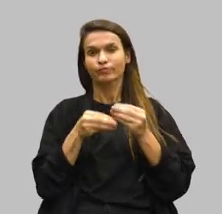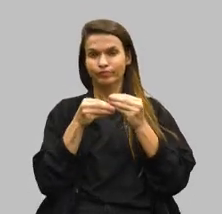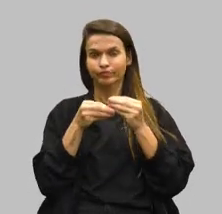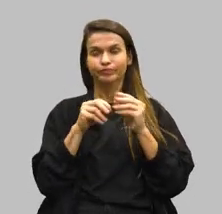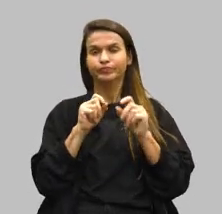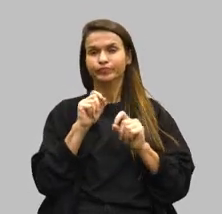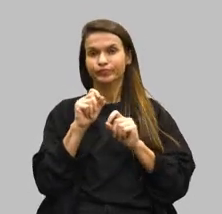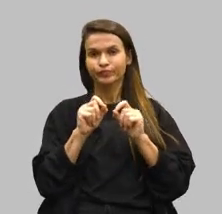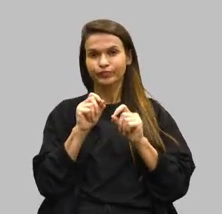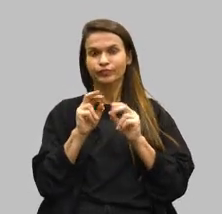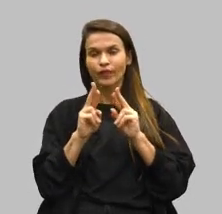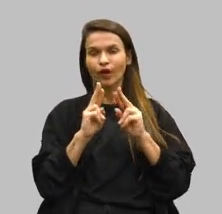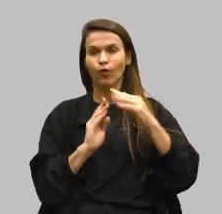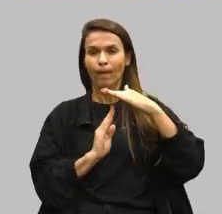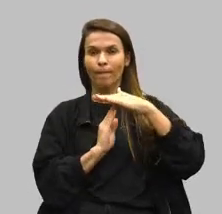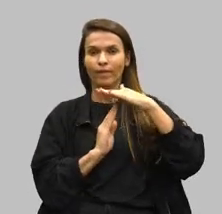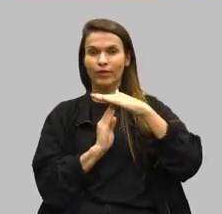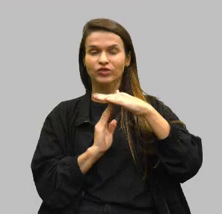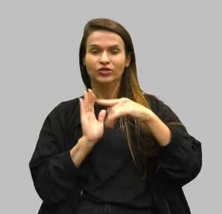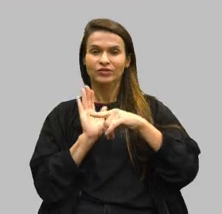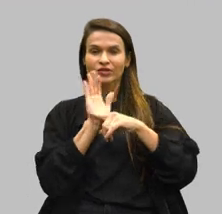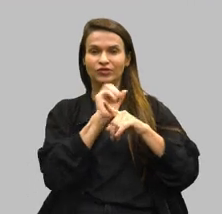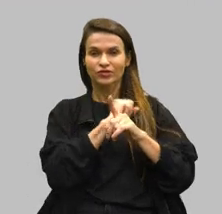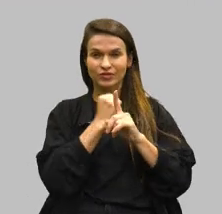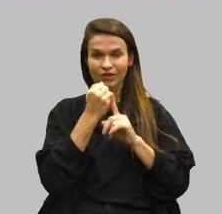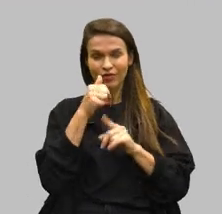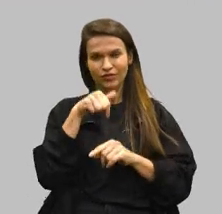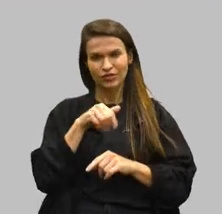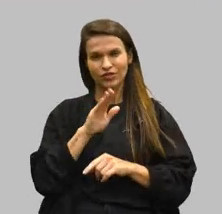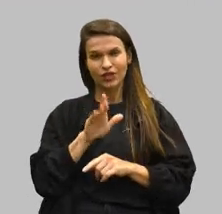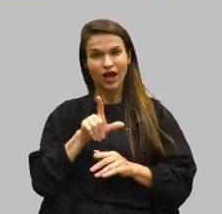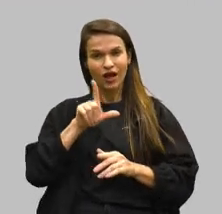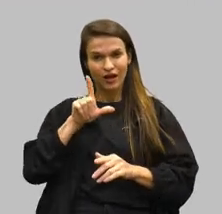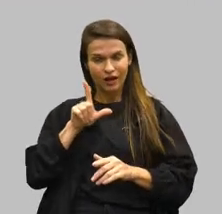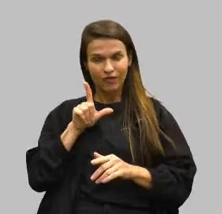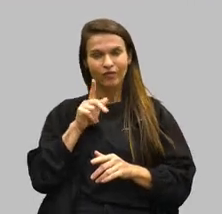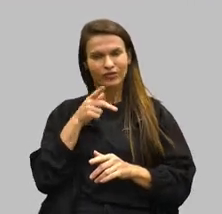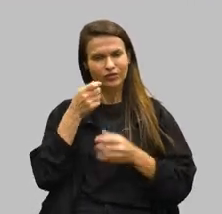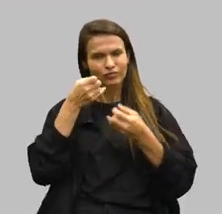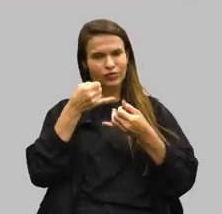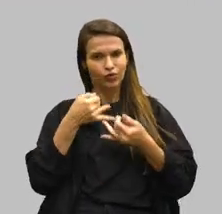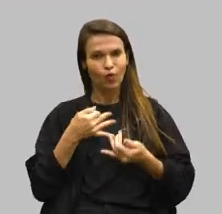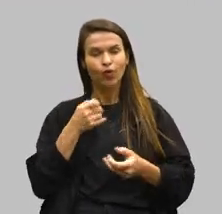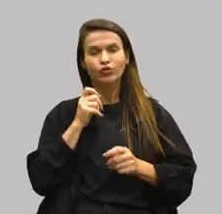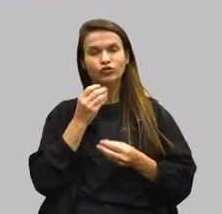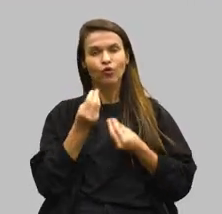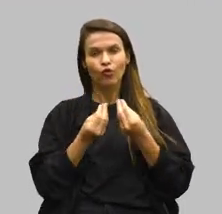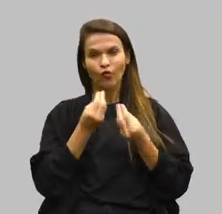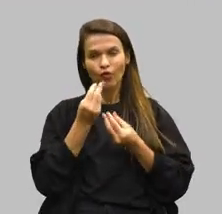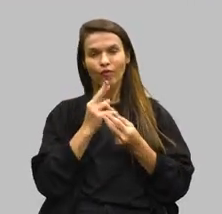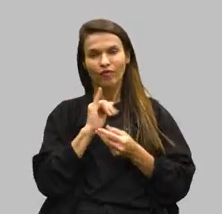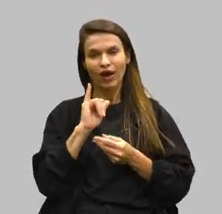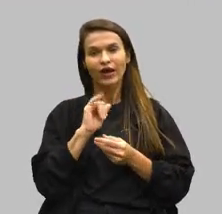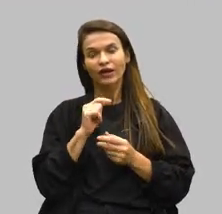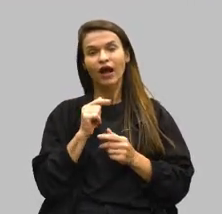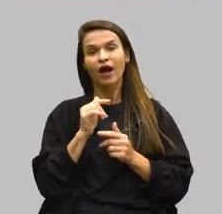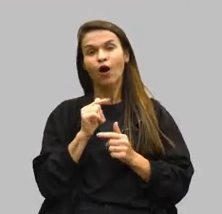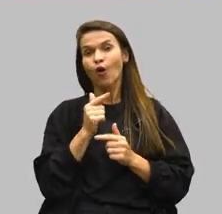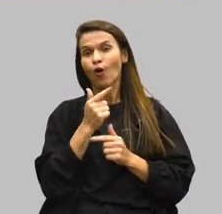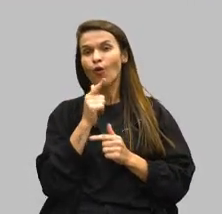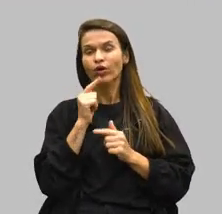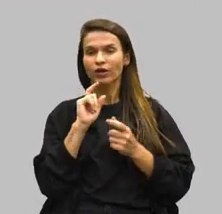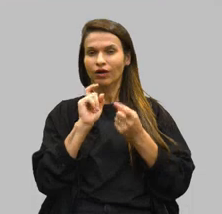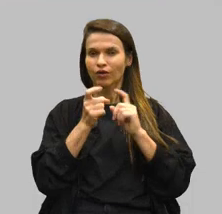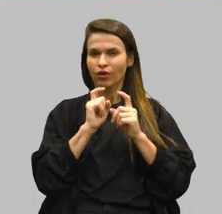em relação ao piso de assistência social que você aqui já antecipou um pouquinho do que vai ser abordado na próxima reunião assim como alguns